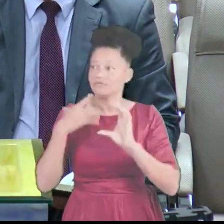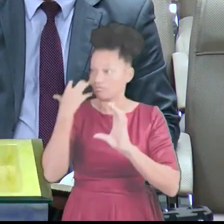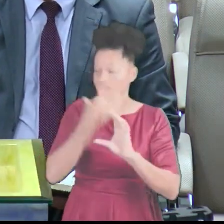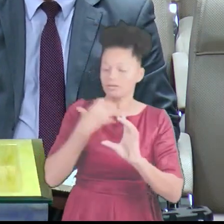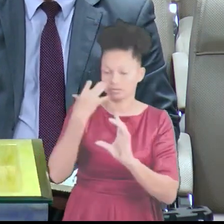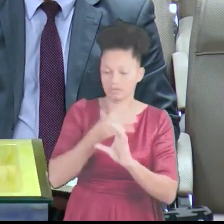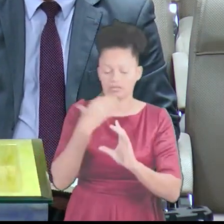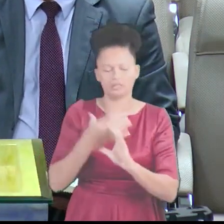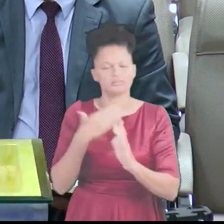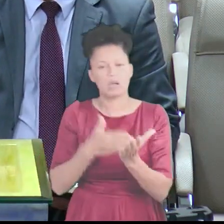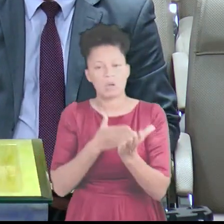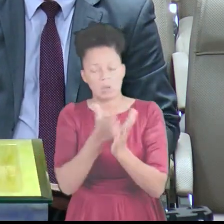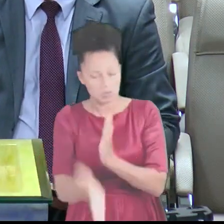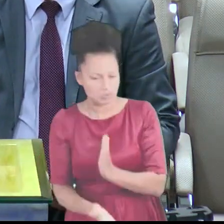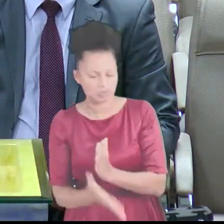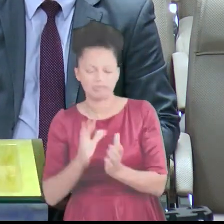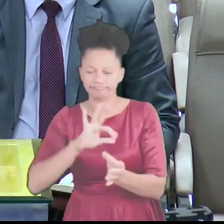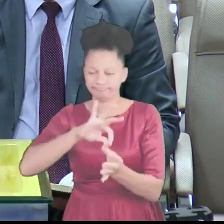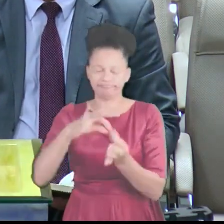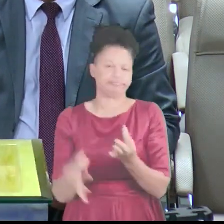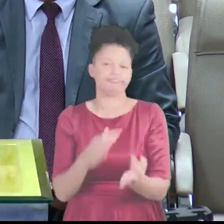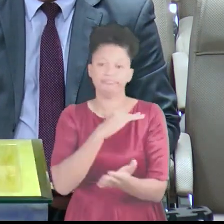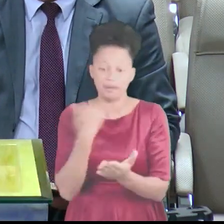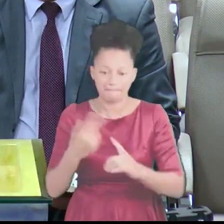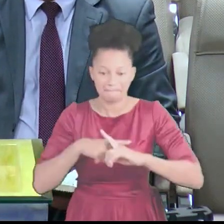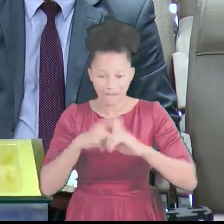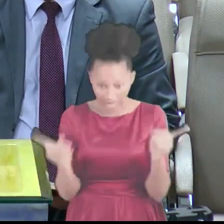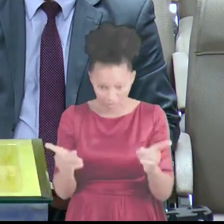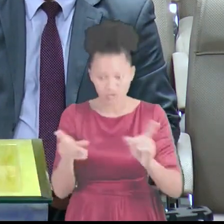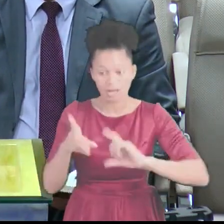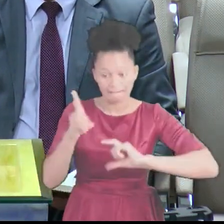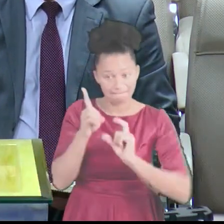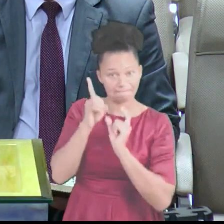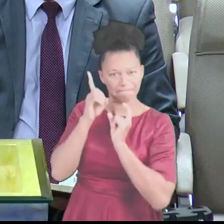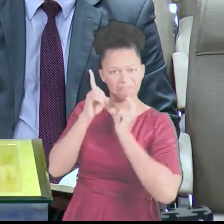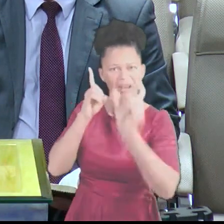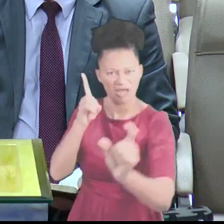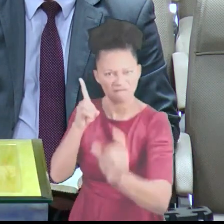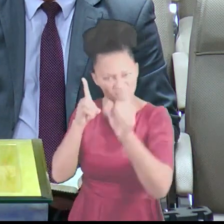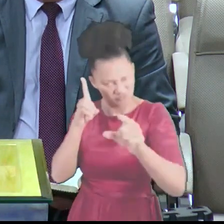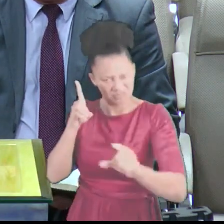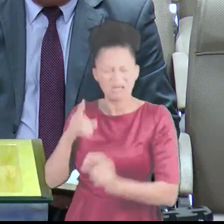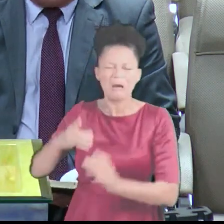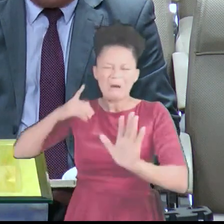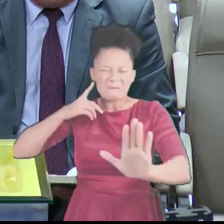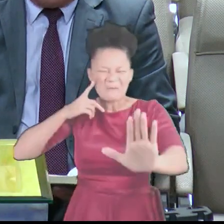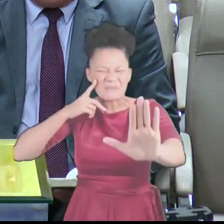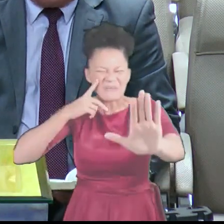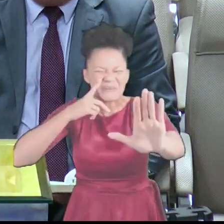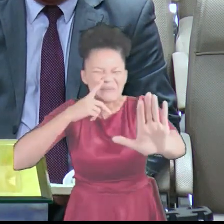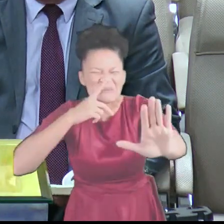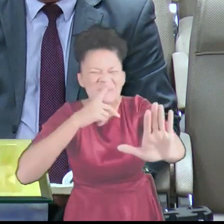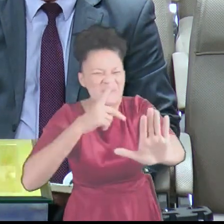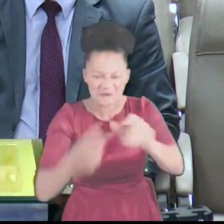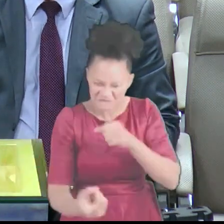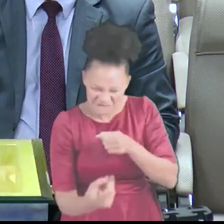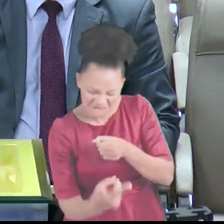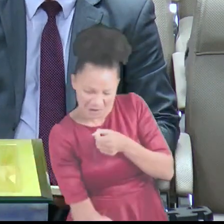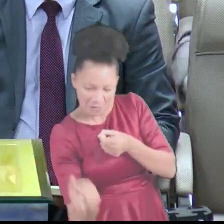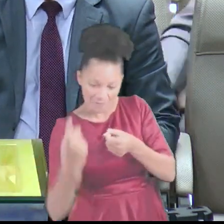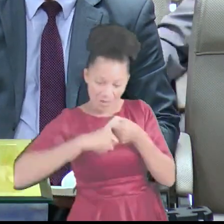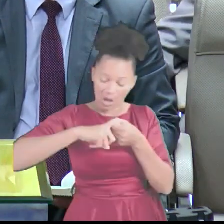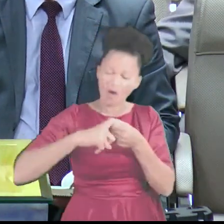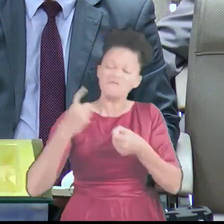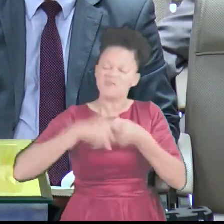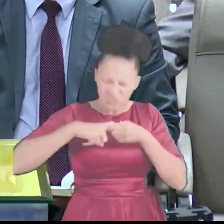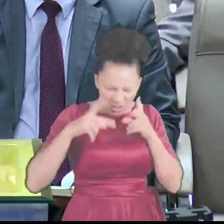ser. Mas sobre a palavra de Deus, quando você profetizar, vai ter que voltar aquilo